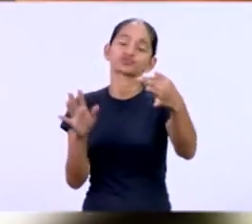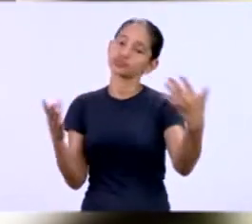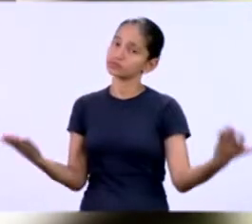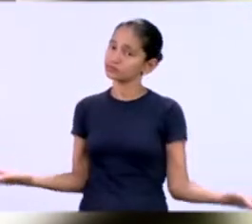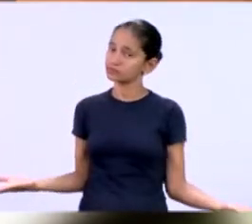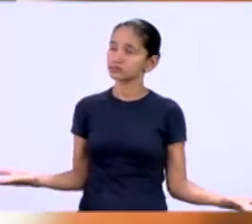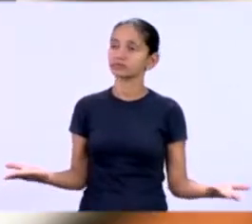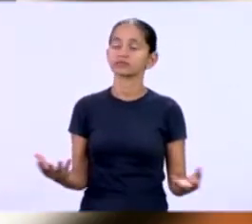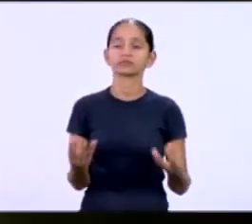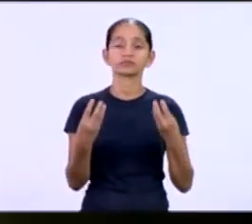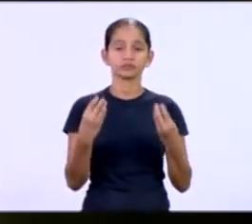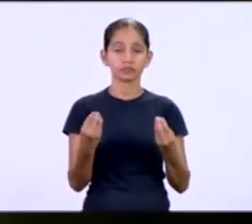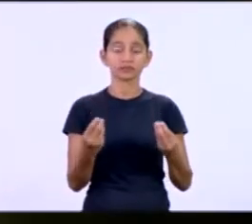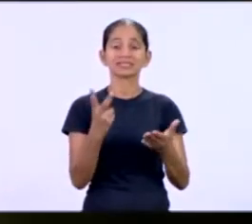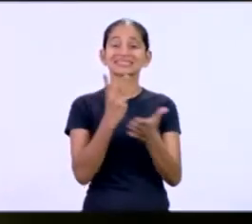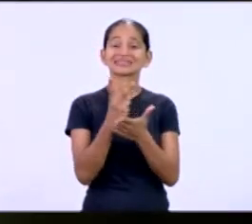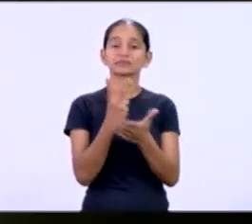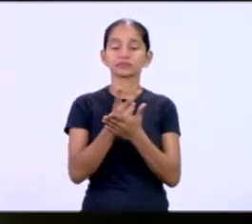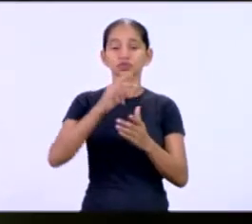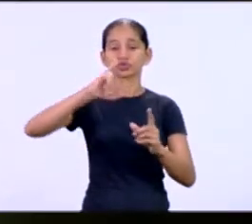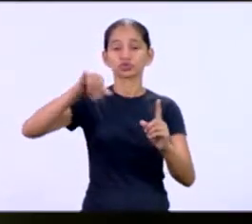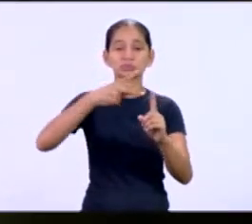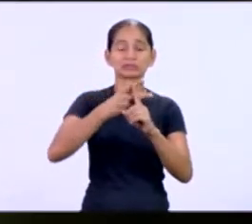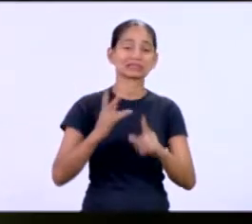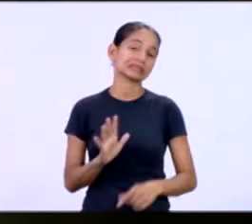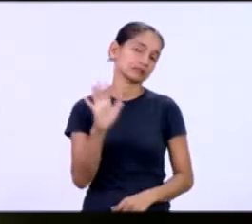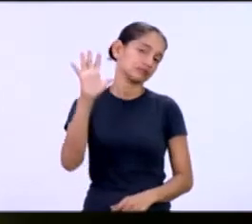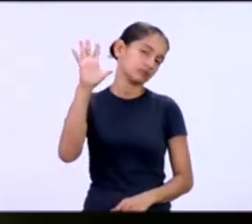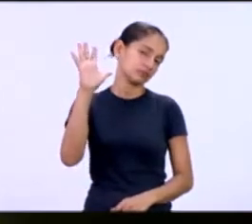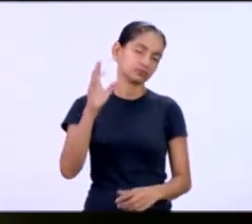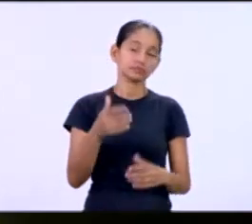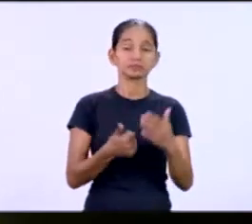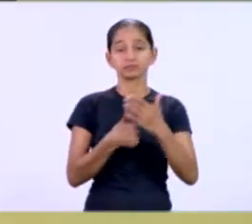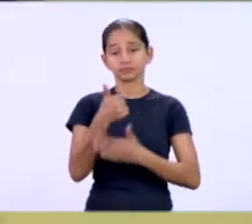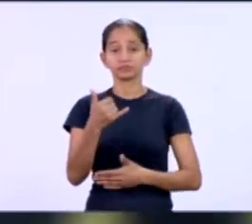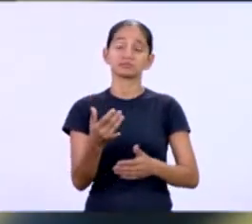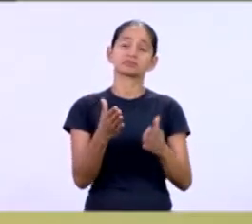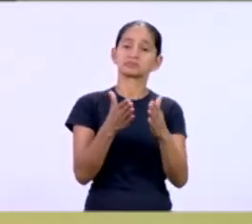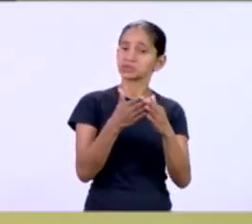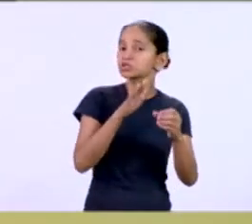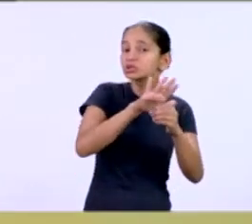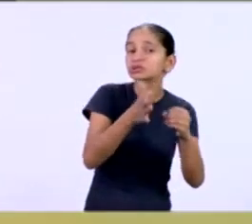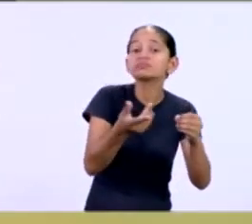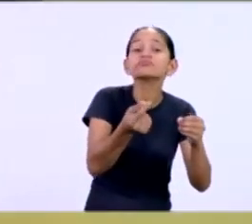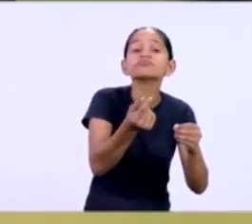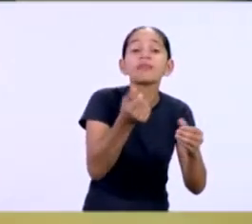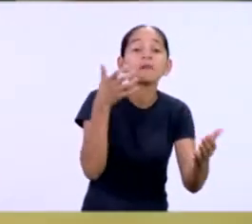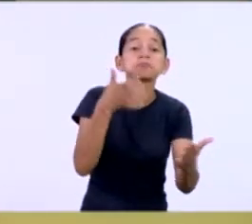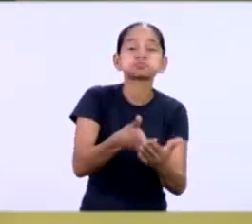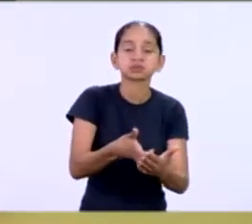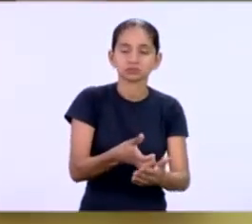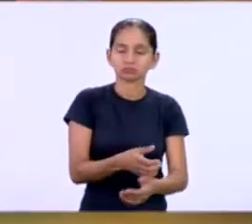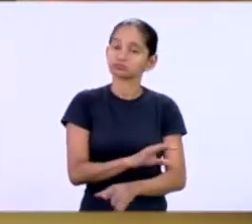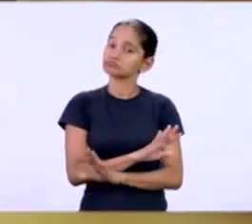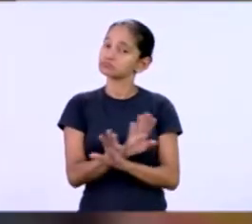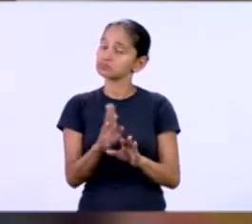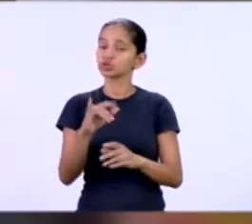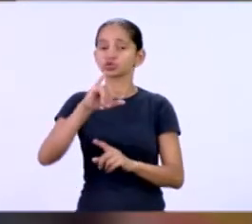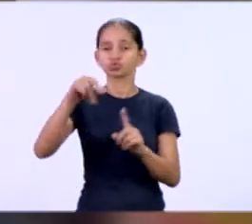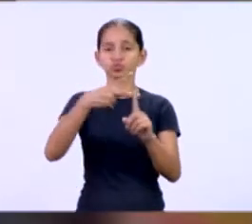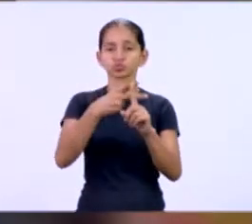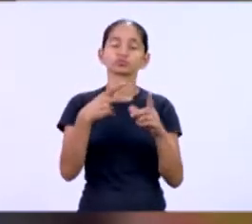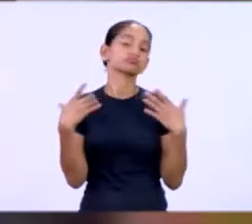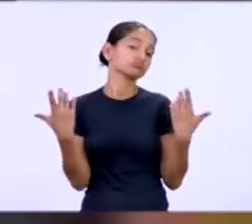dívidas. Priorize as dívidas de juros mais altos. Peça descontos à vista. Renegocie juros